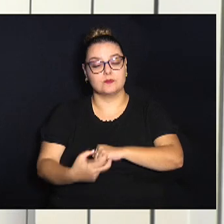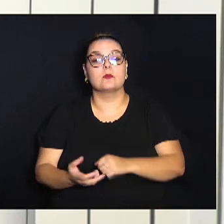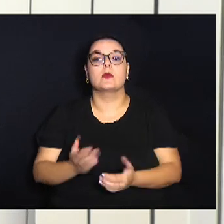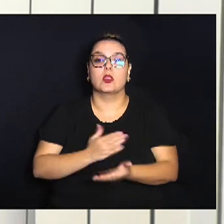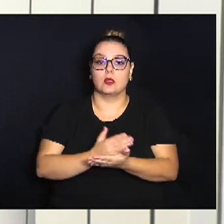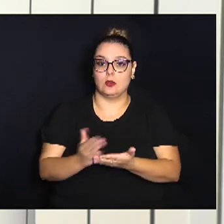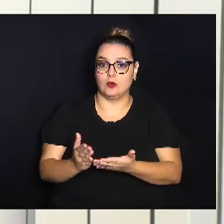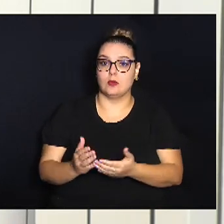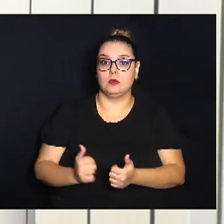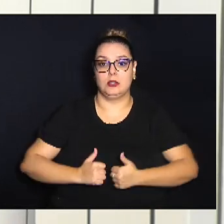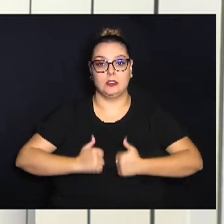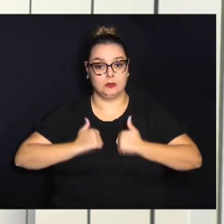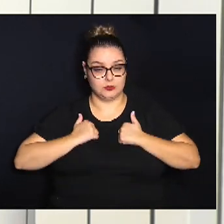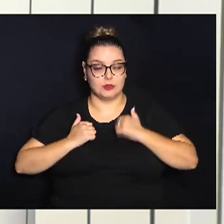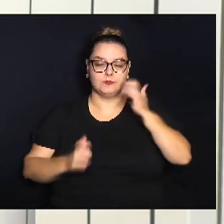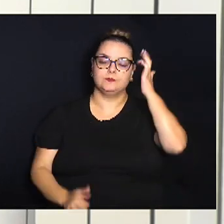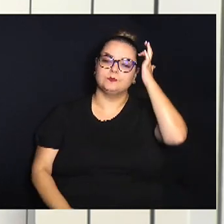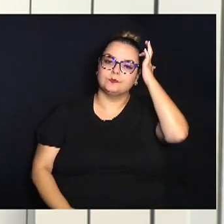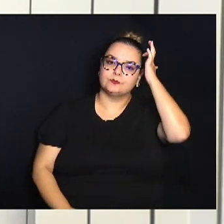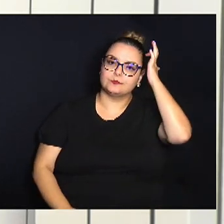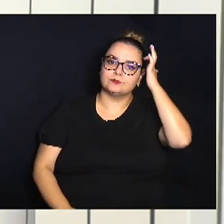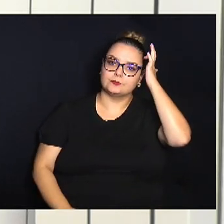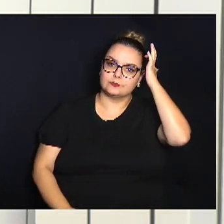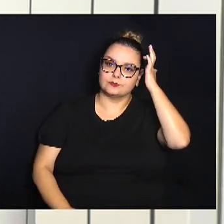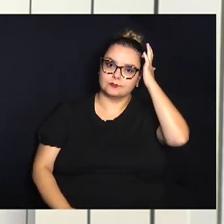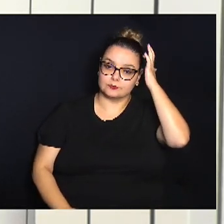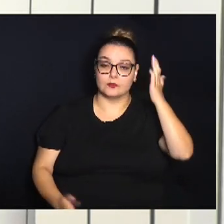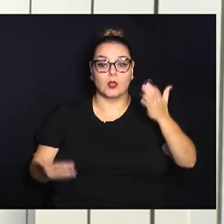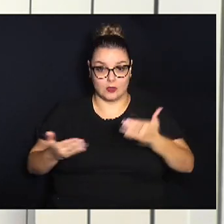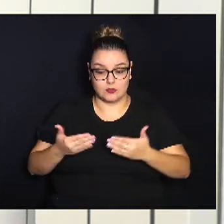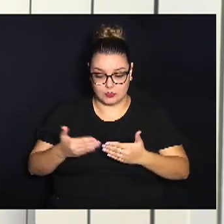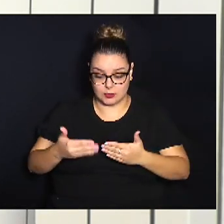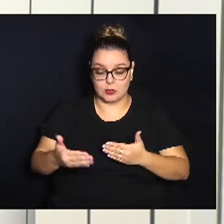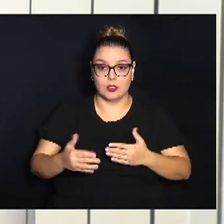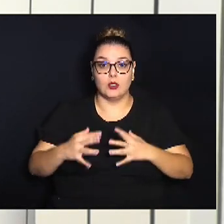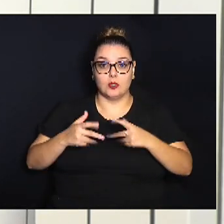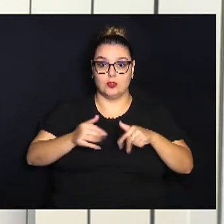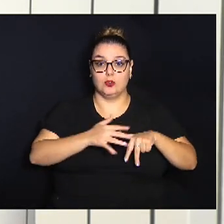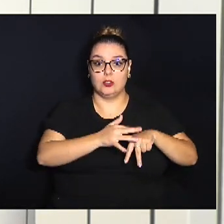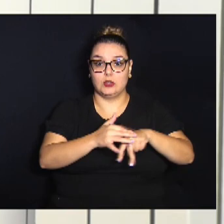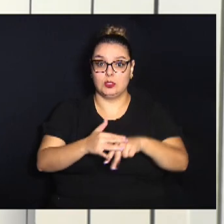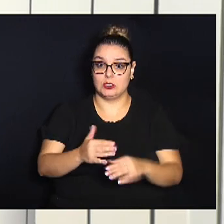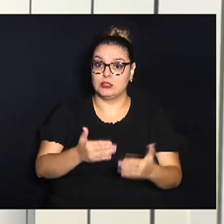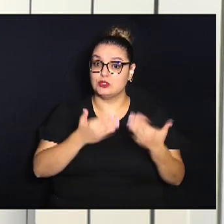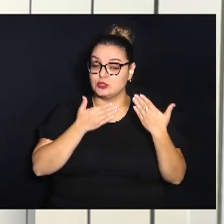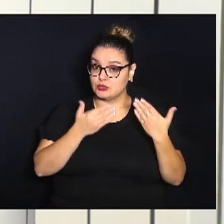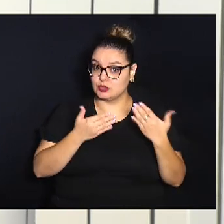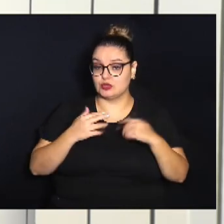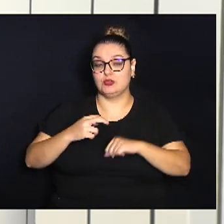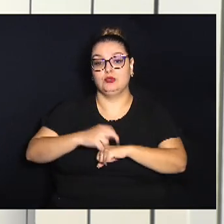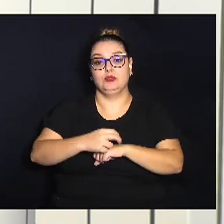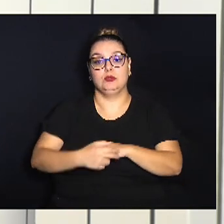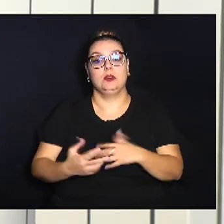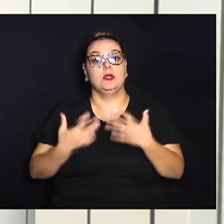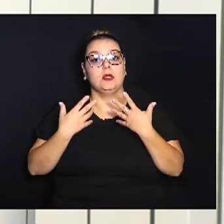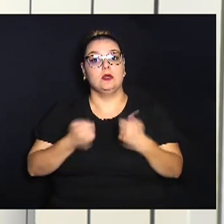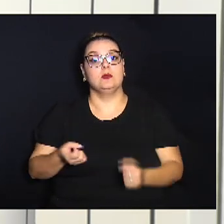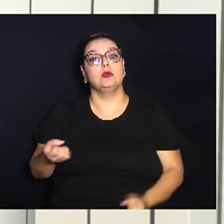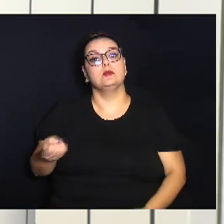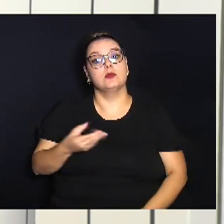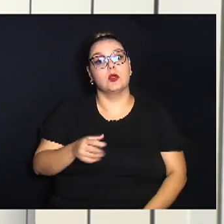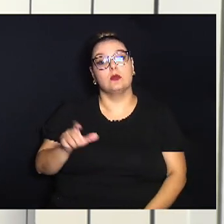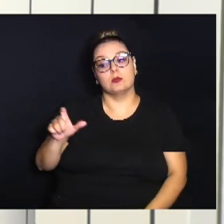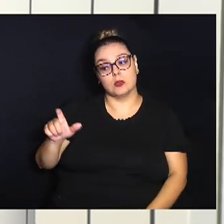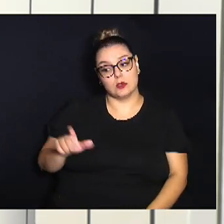com imunização. E olha só, a partir de agora, todo paciente suspeito de dengue recebe um novo cartão